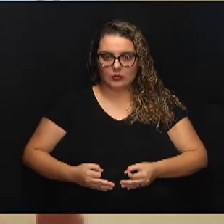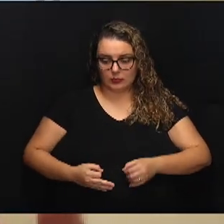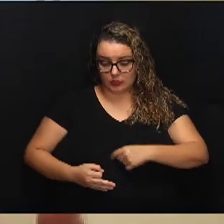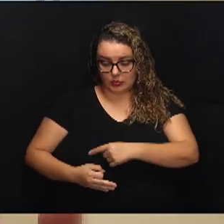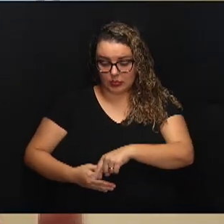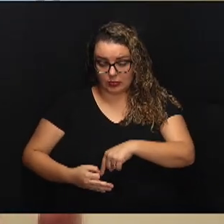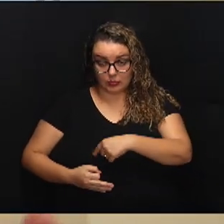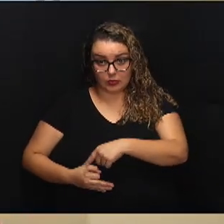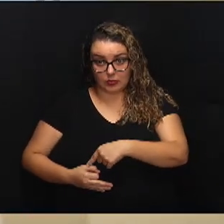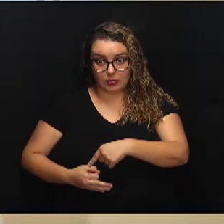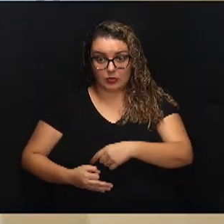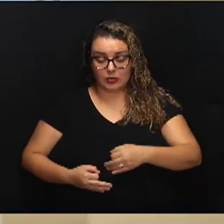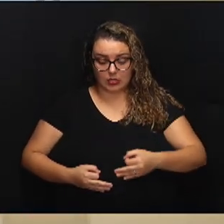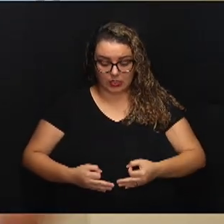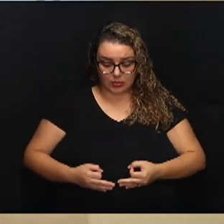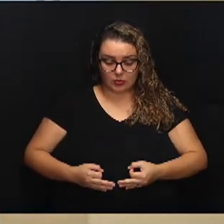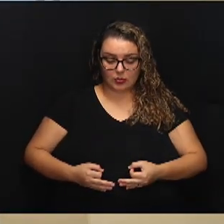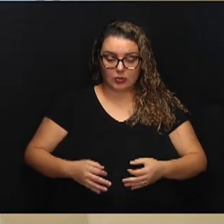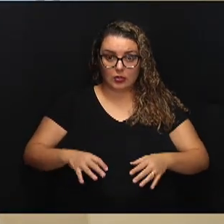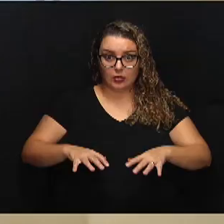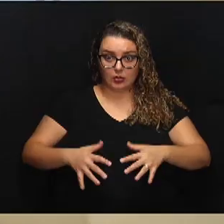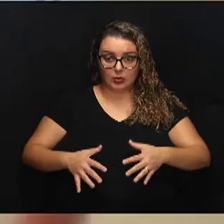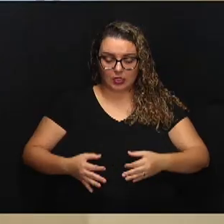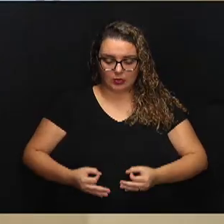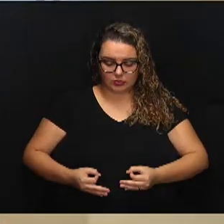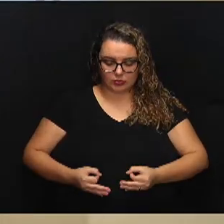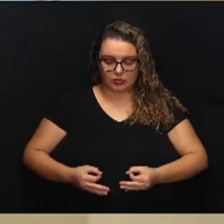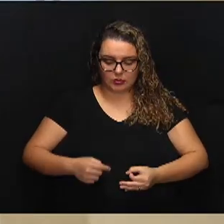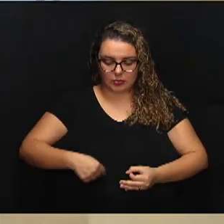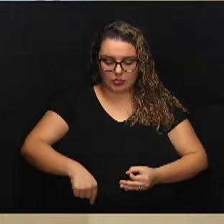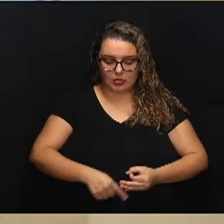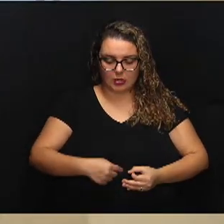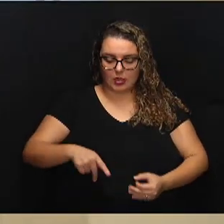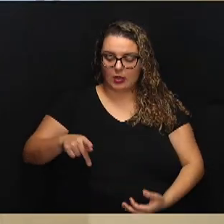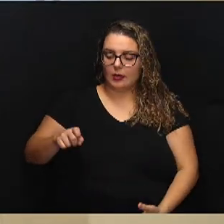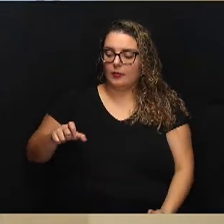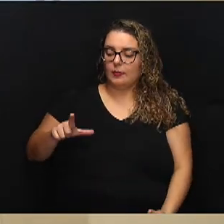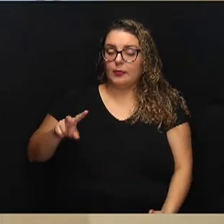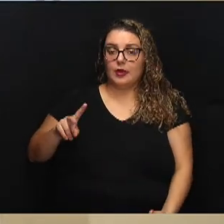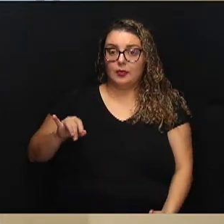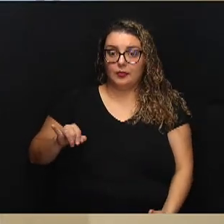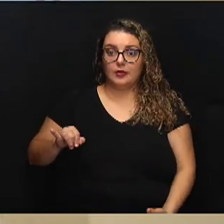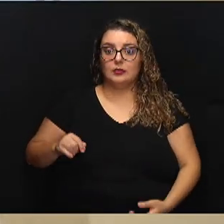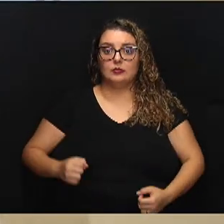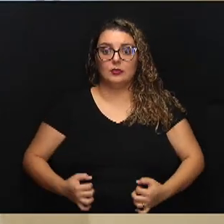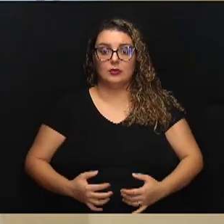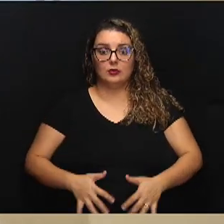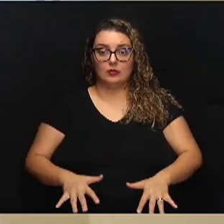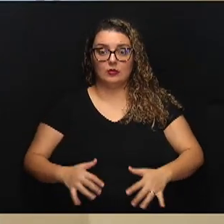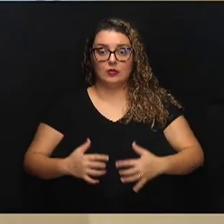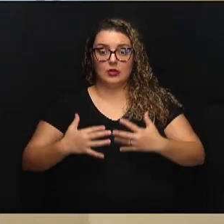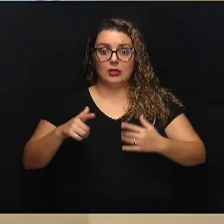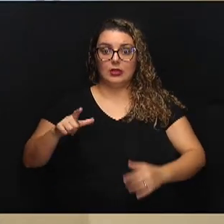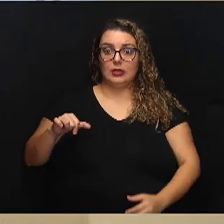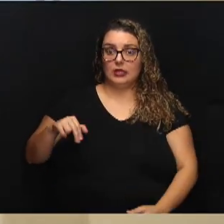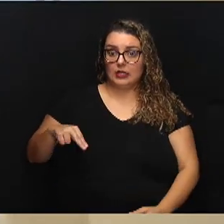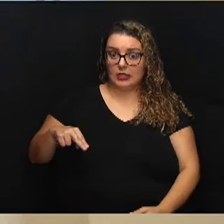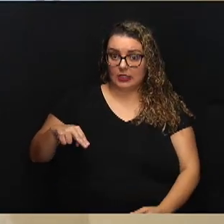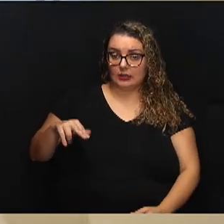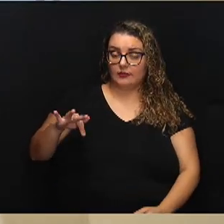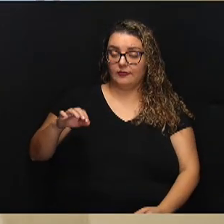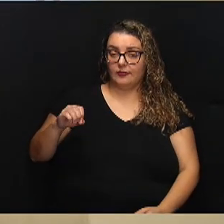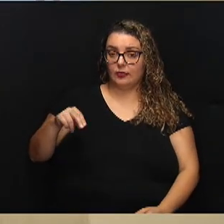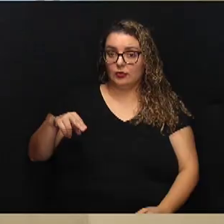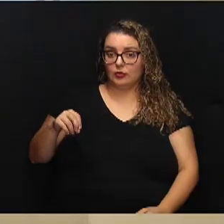ovário contralateral, envolver o útero, envolver pelve e até mesmo se espalhar para linfonodos, ou até mesmo